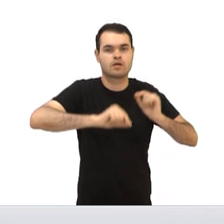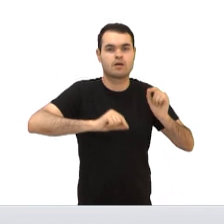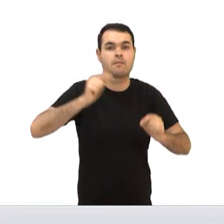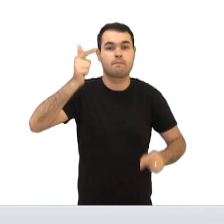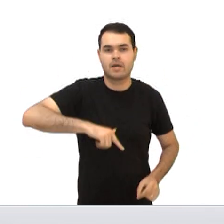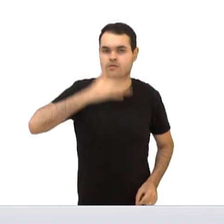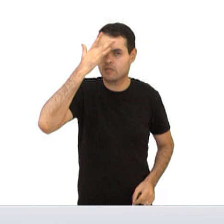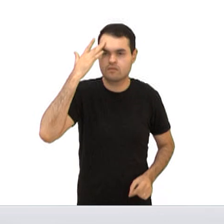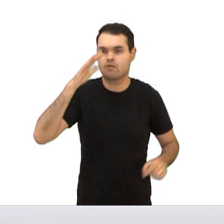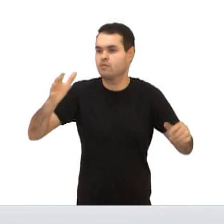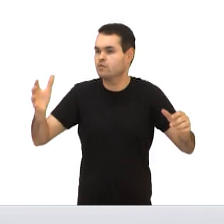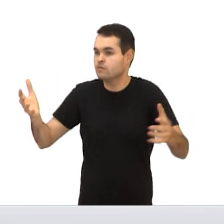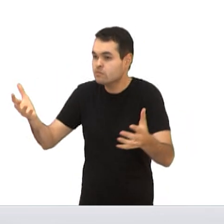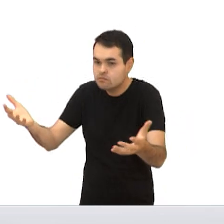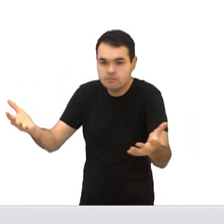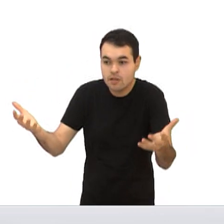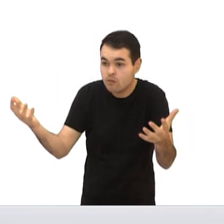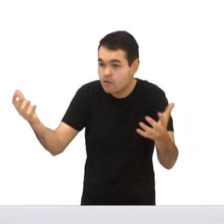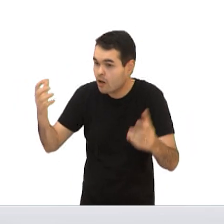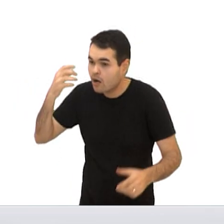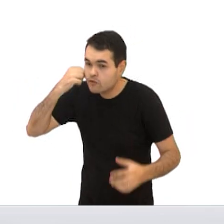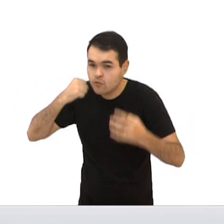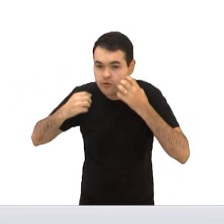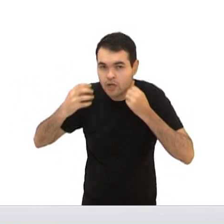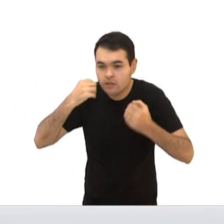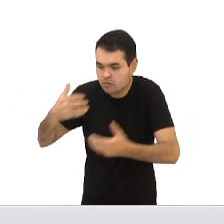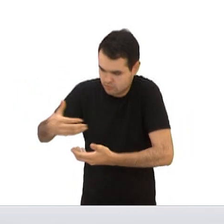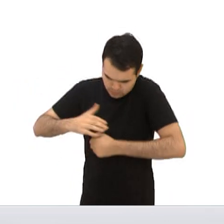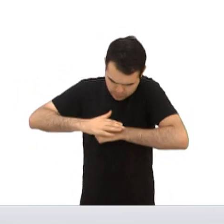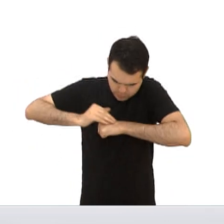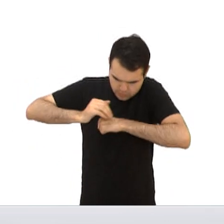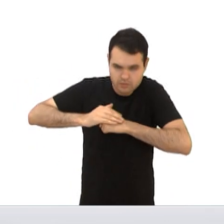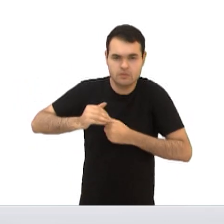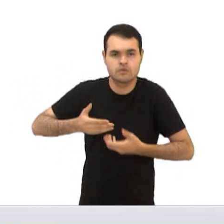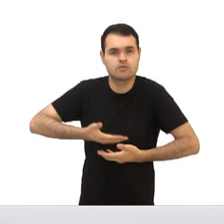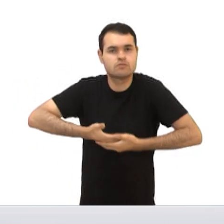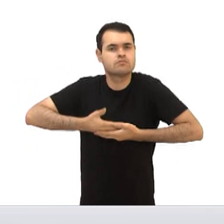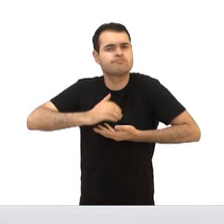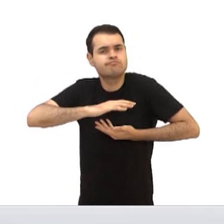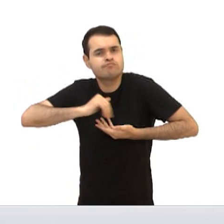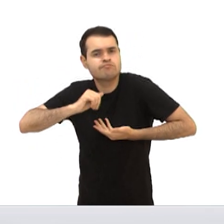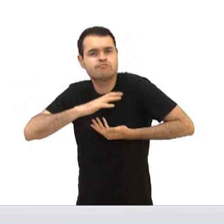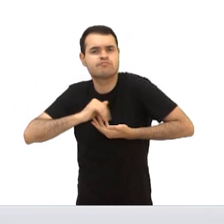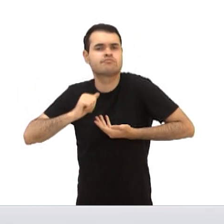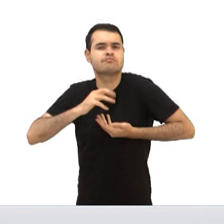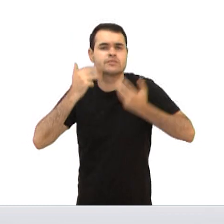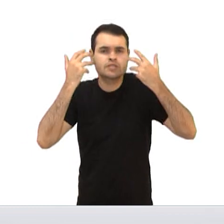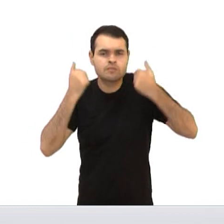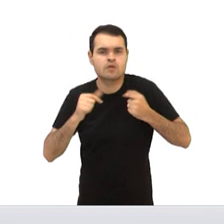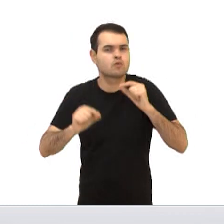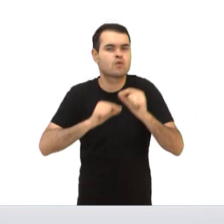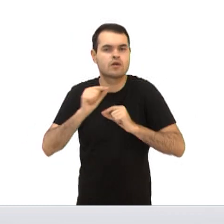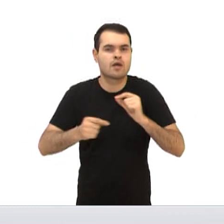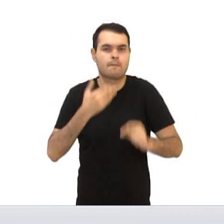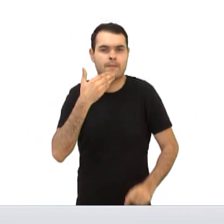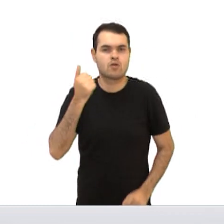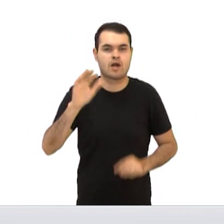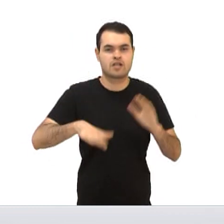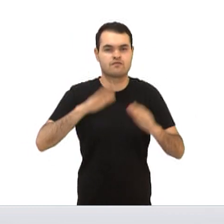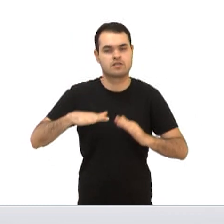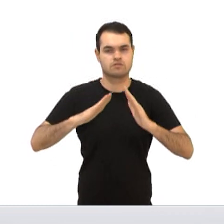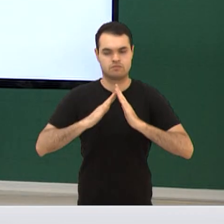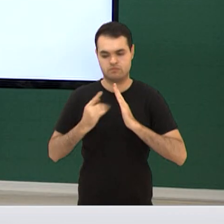dividindo. Então, 96 casos é o número de aumento, porque ele corresponde ao 40%. Então, resposta certa é